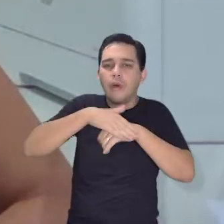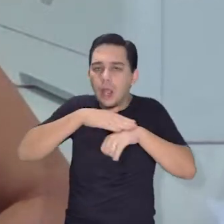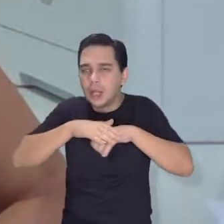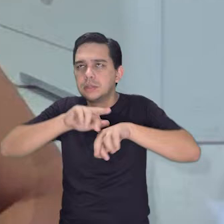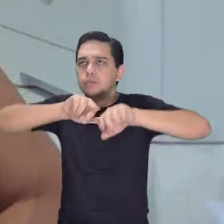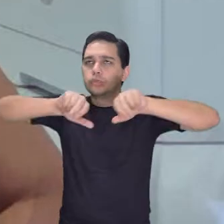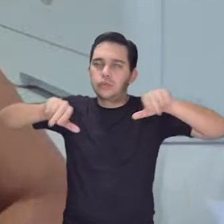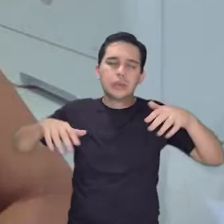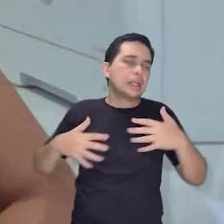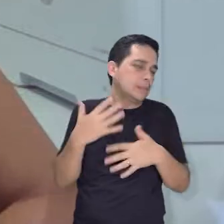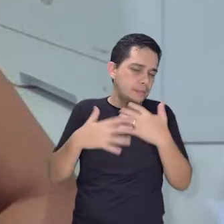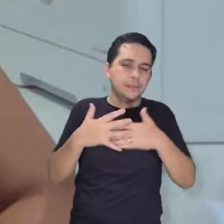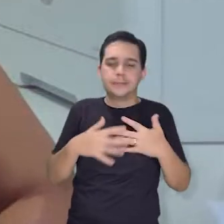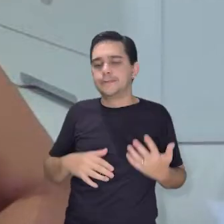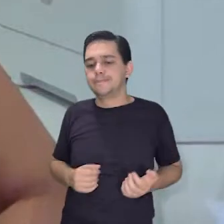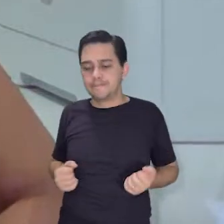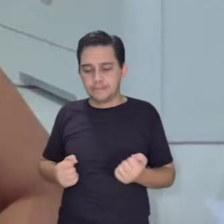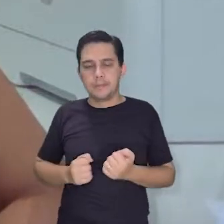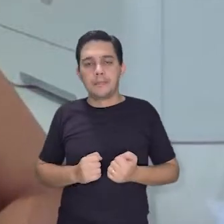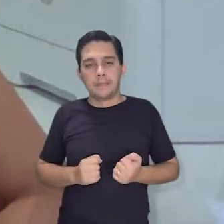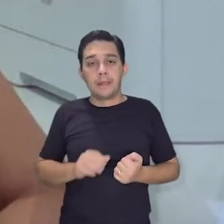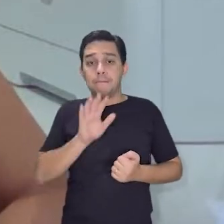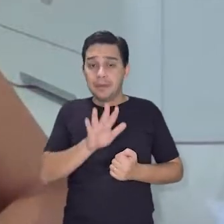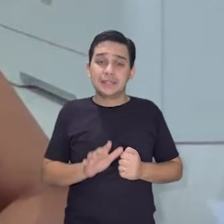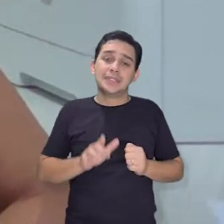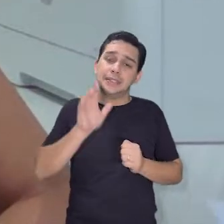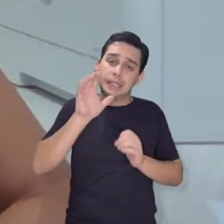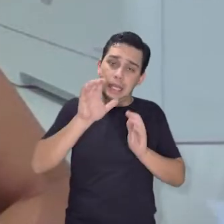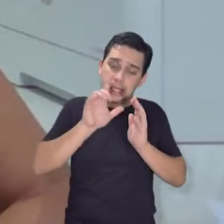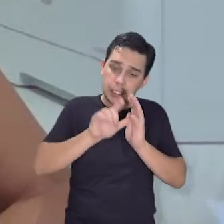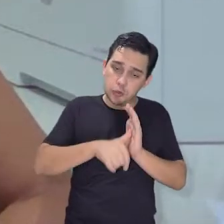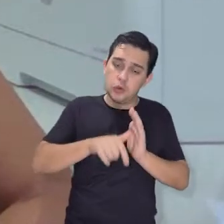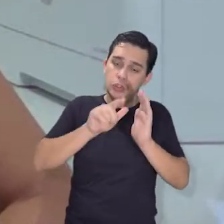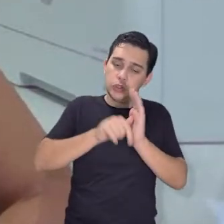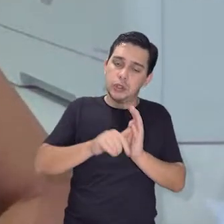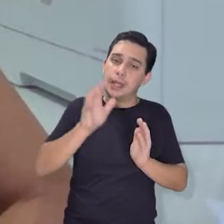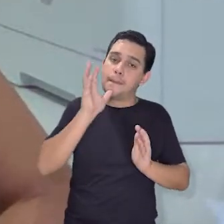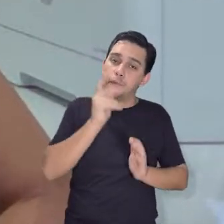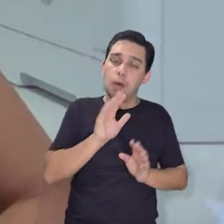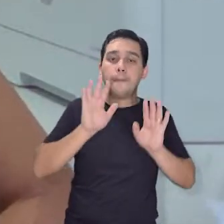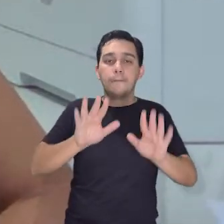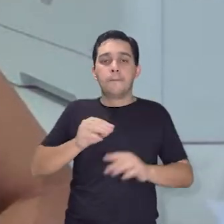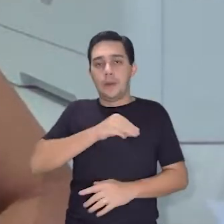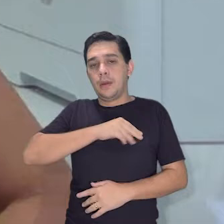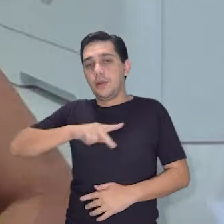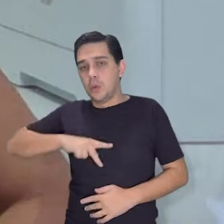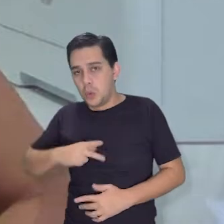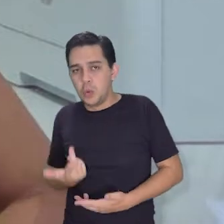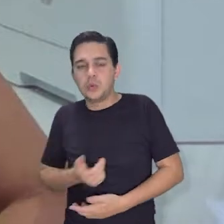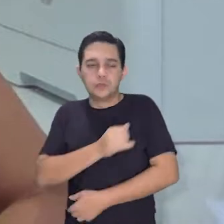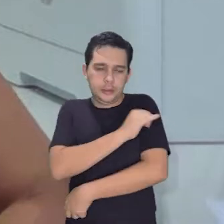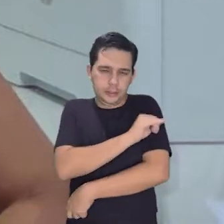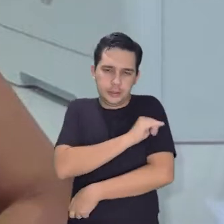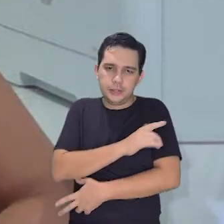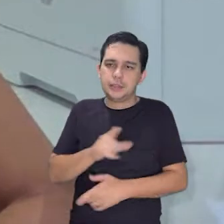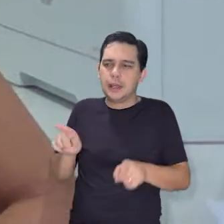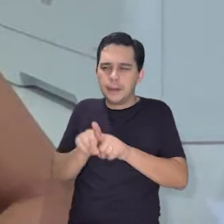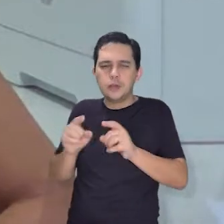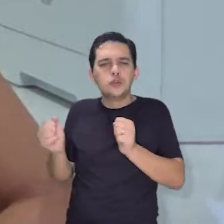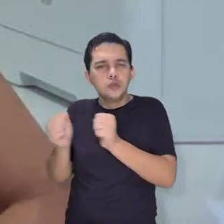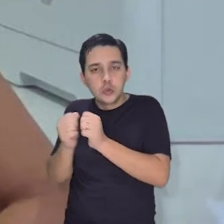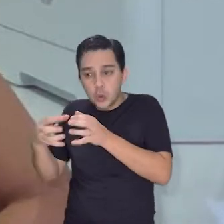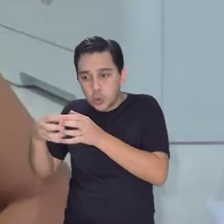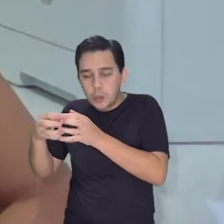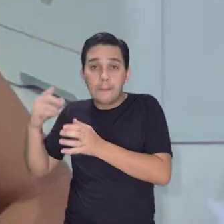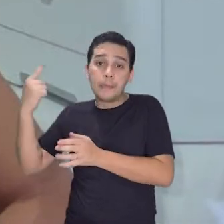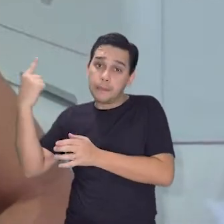pela defesa. No entanto, ainda que com atraso, o Ministério Público, por meio da primeira Promotoria de Justiça, que atua